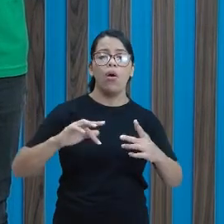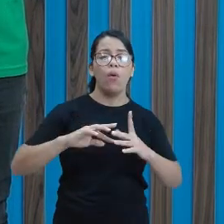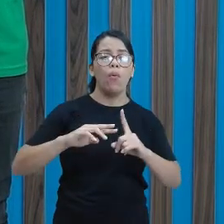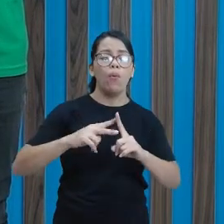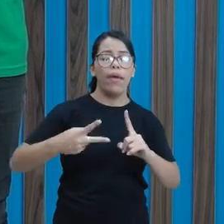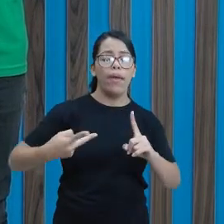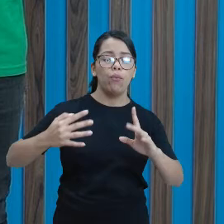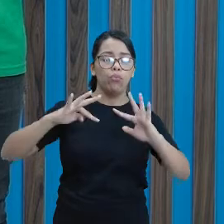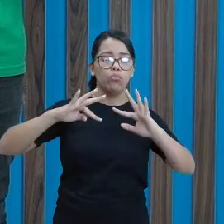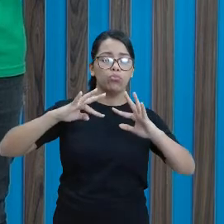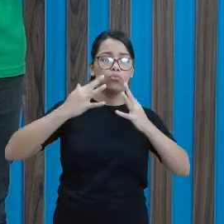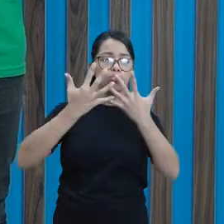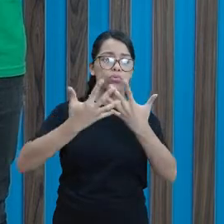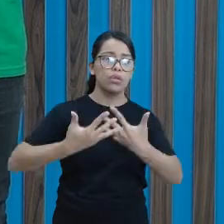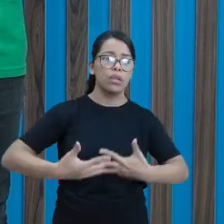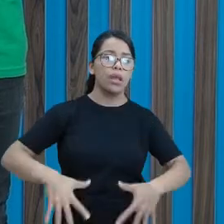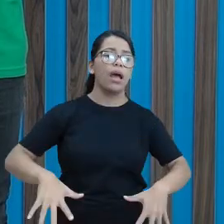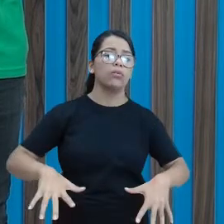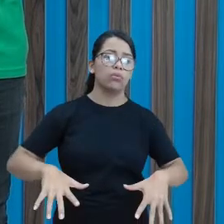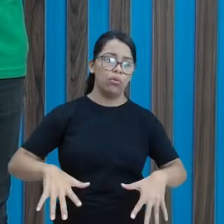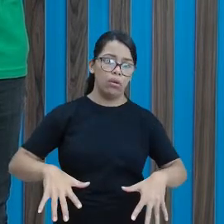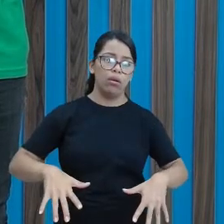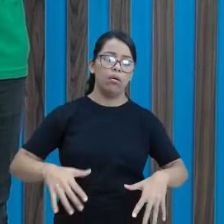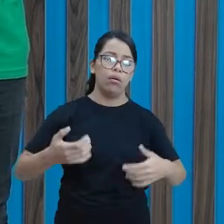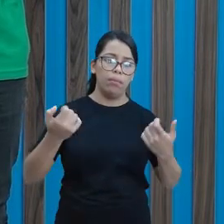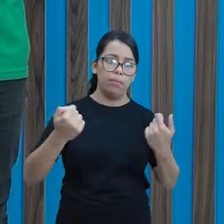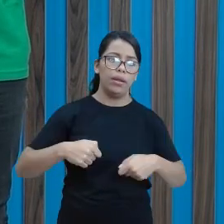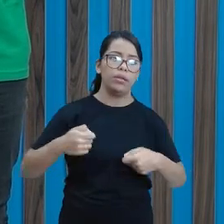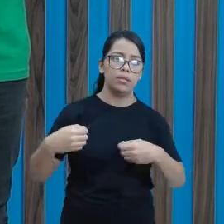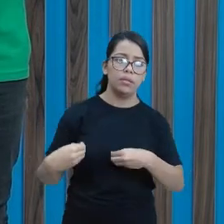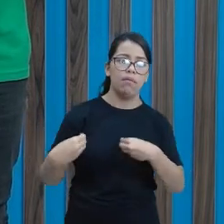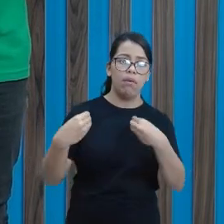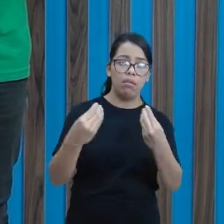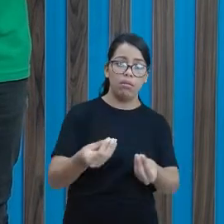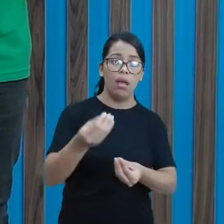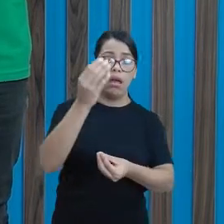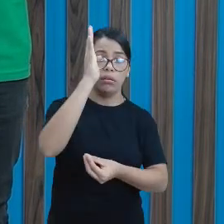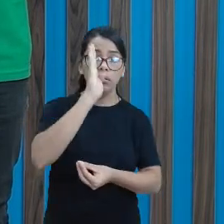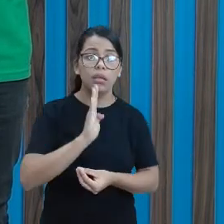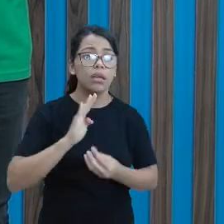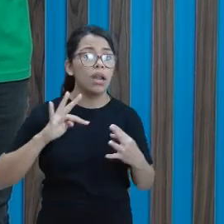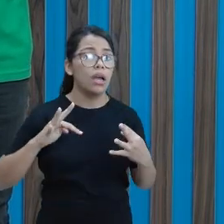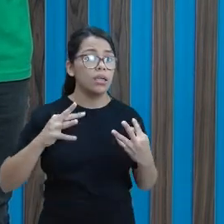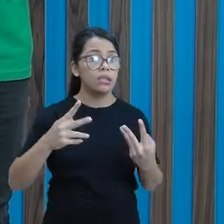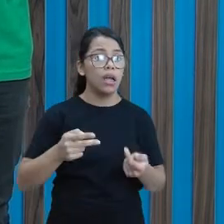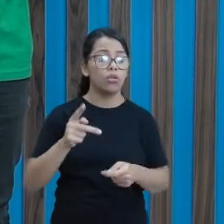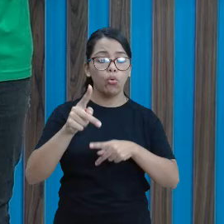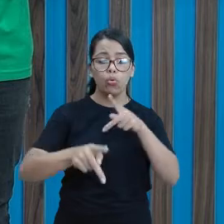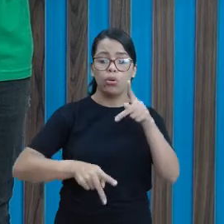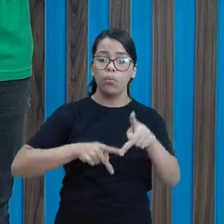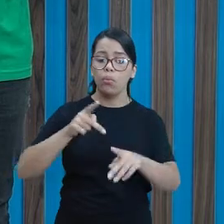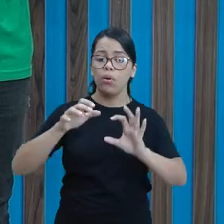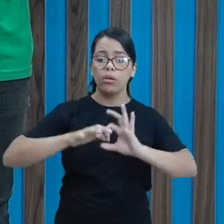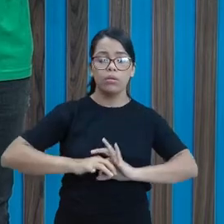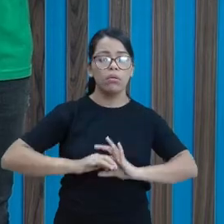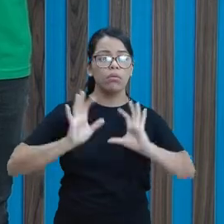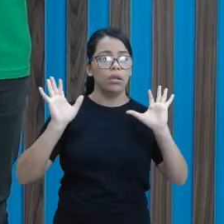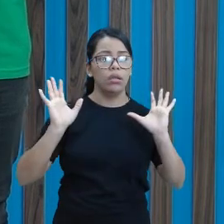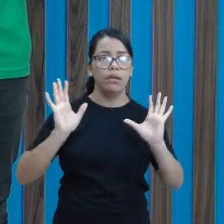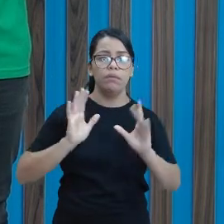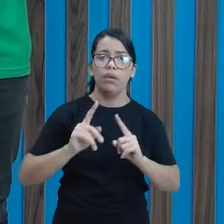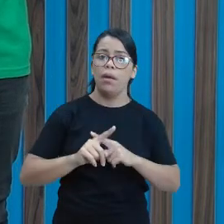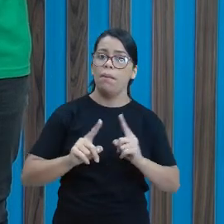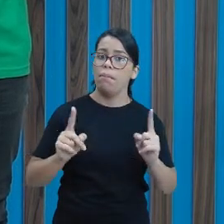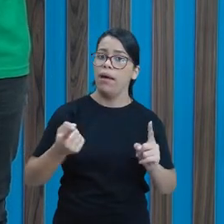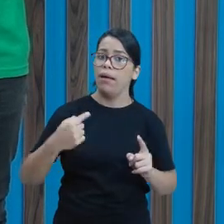internet deveria ser um recurso tecnológico ofertado a toda a população, de forma livre e gratuita. Mas